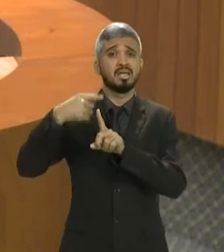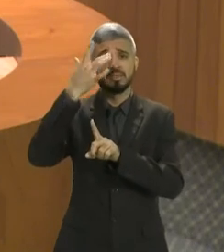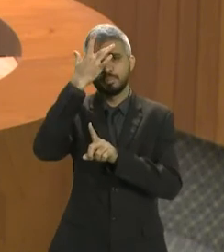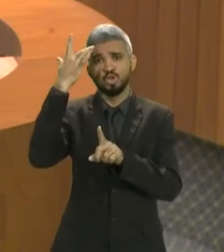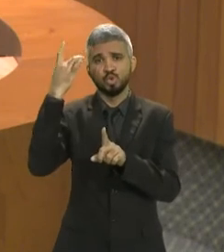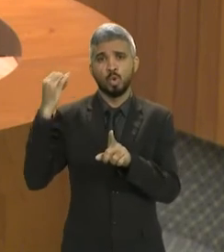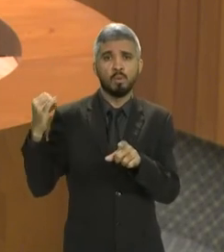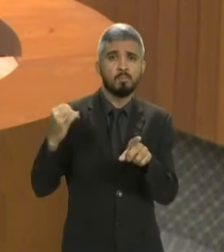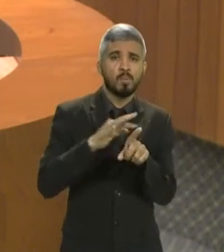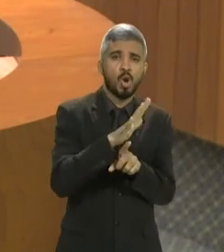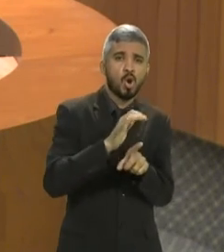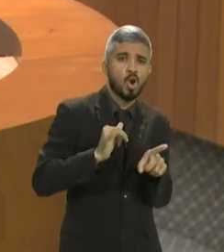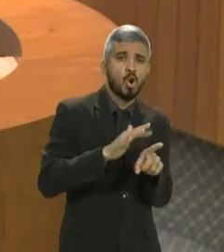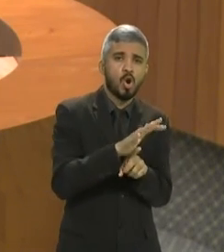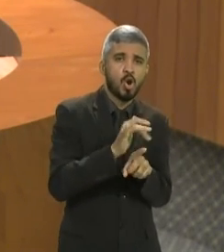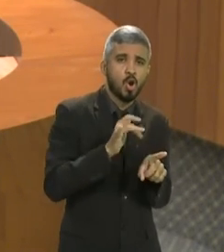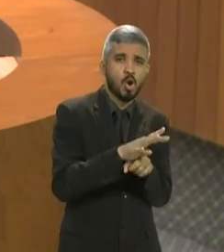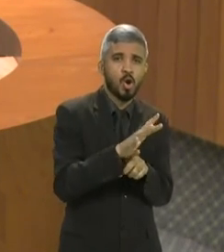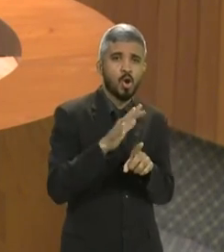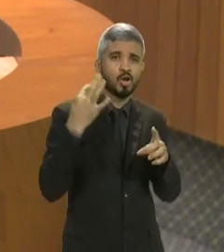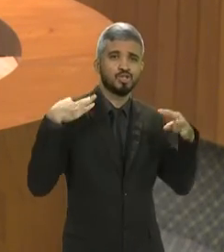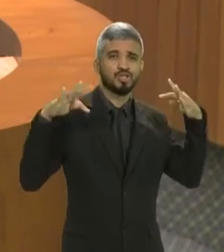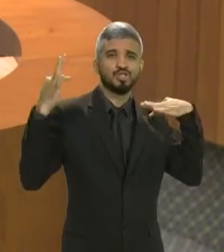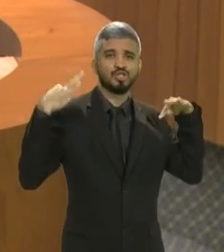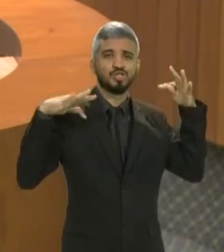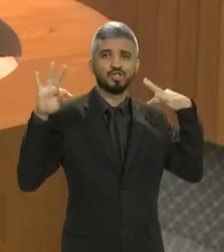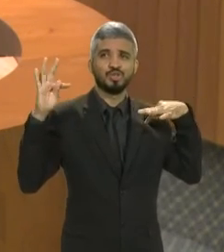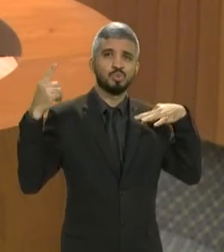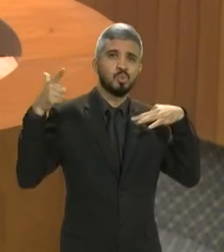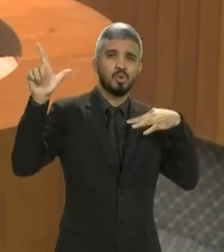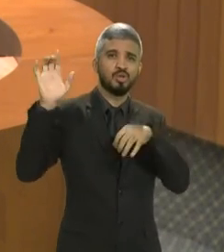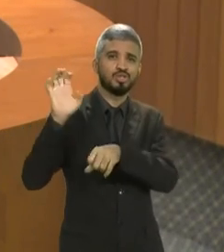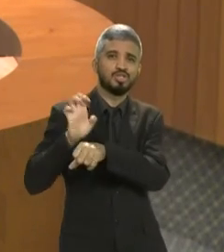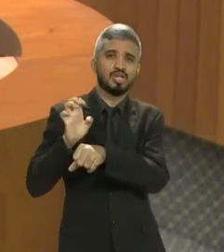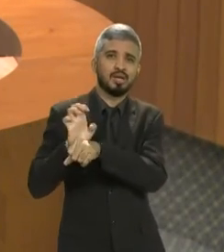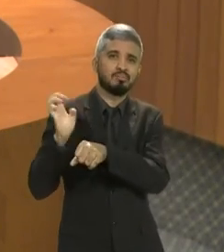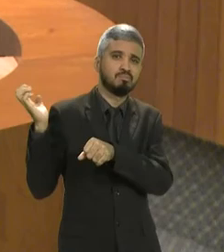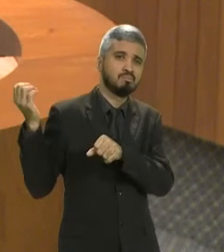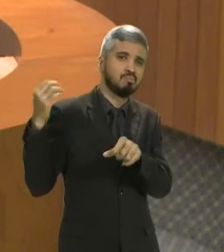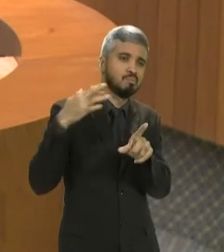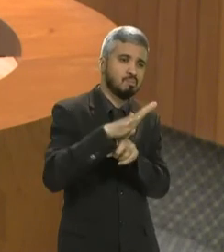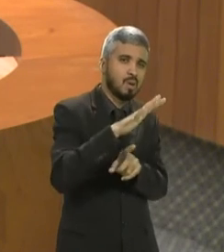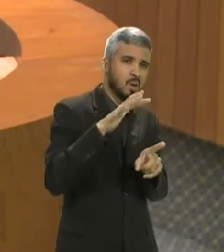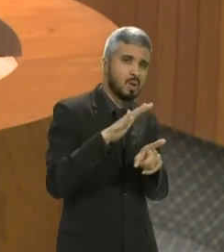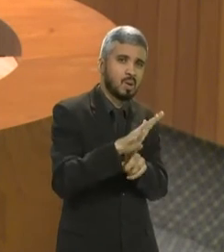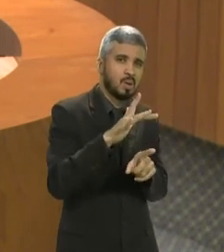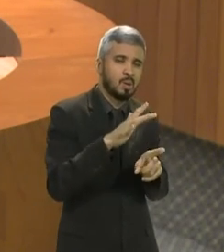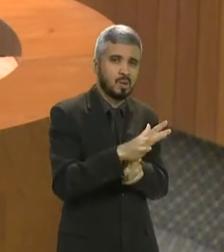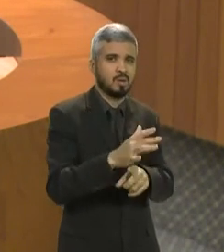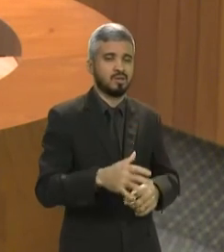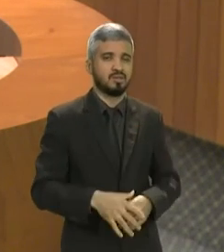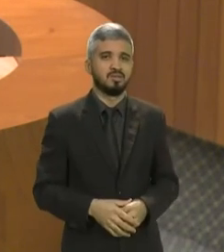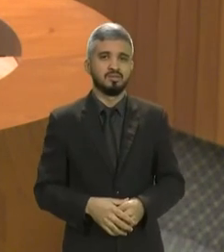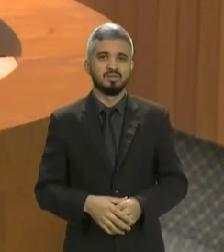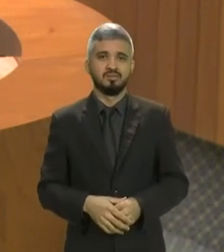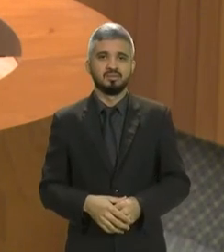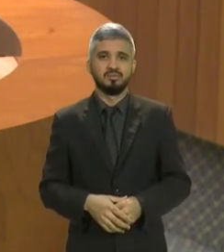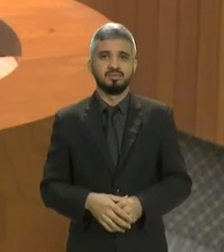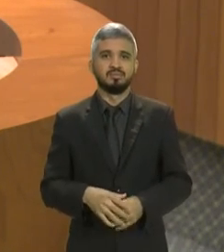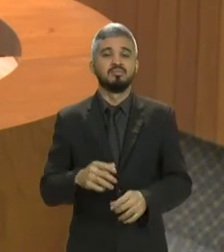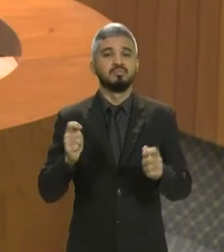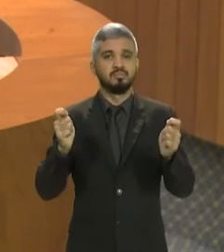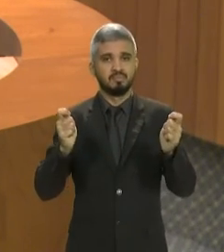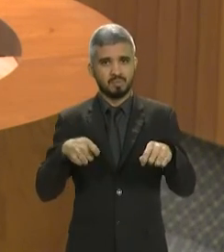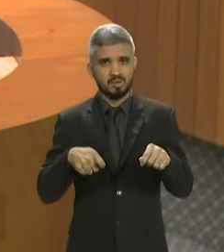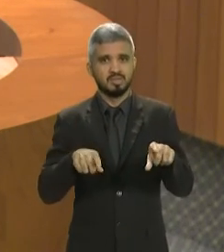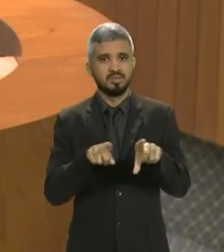outras cidades que possam vir, de outros estados, e faz com que Santa Amaro, Primeira Cruz, tenha também acesso através